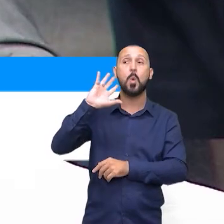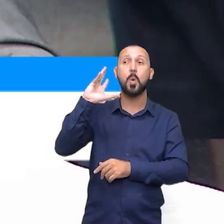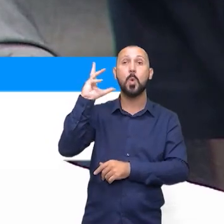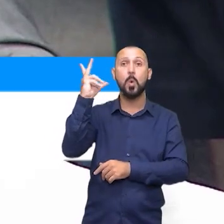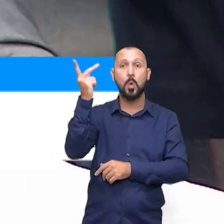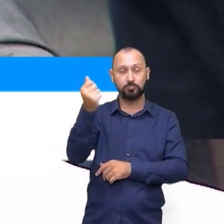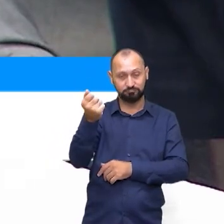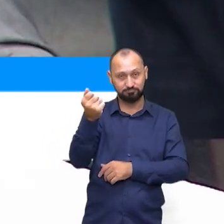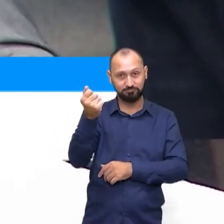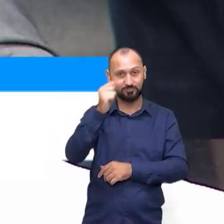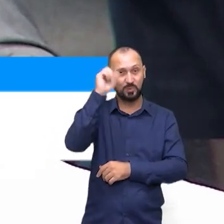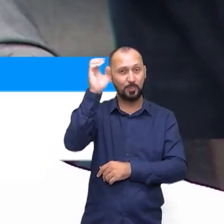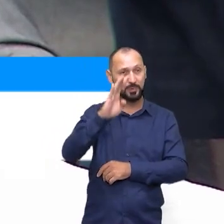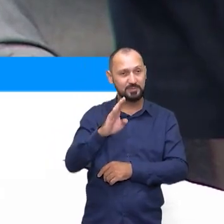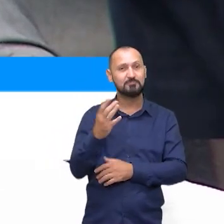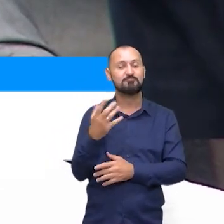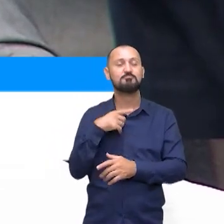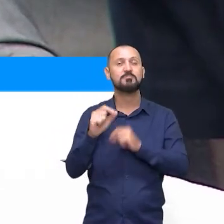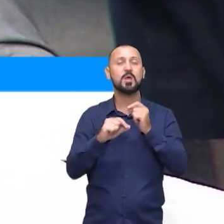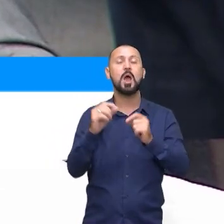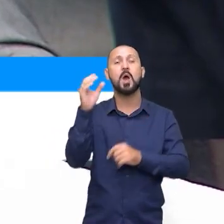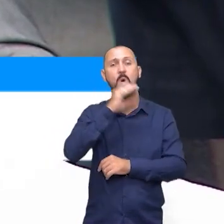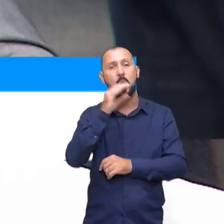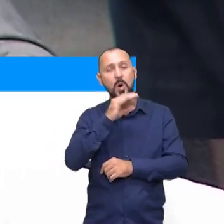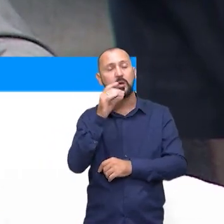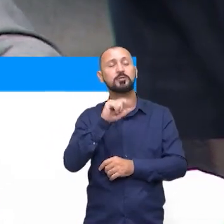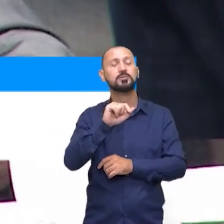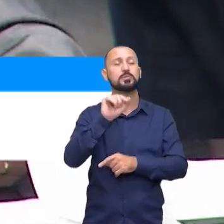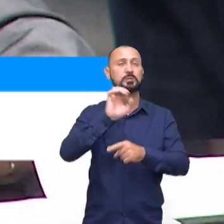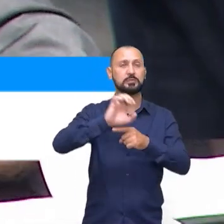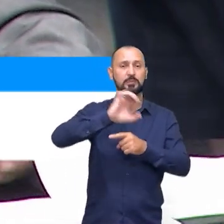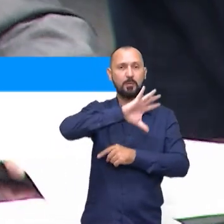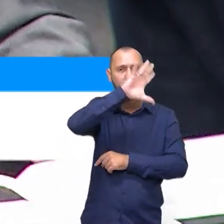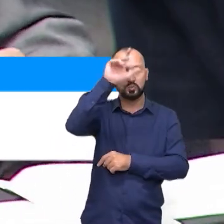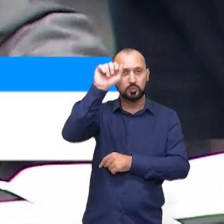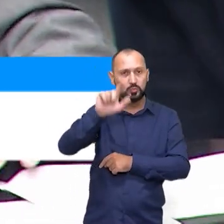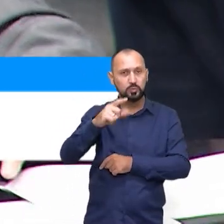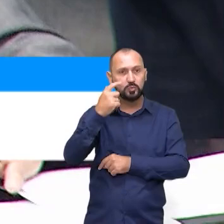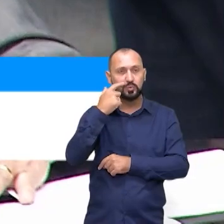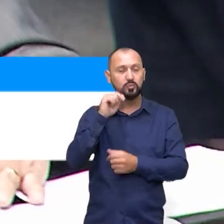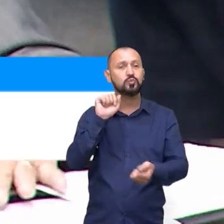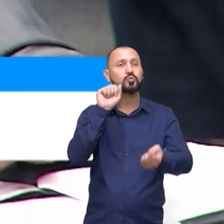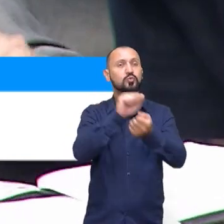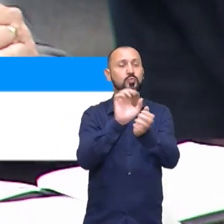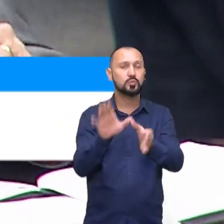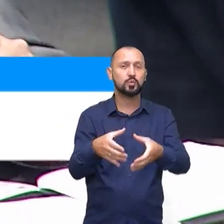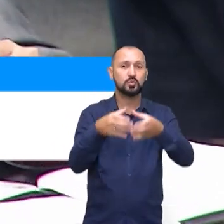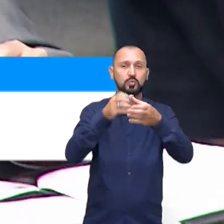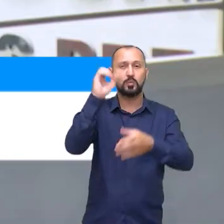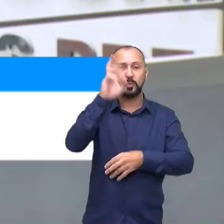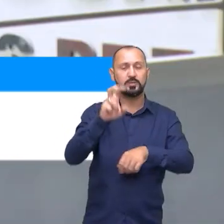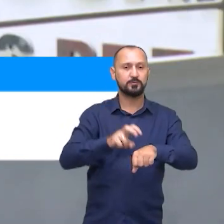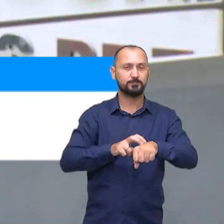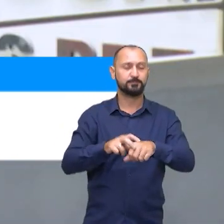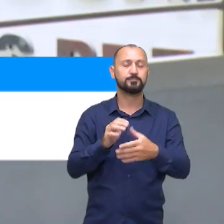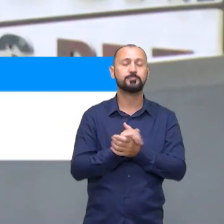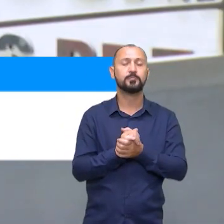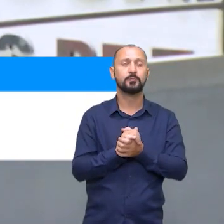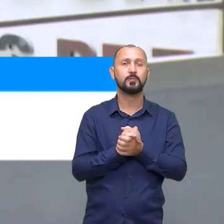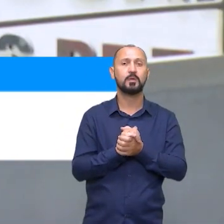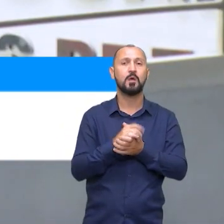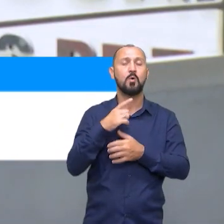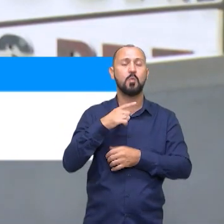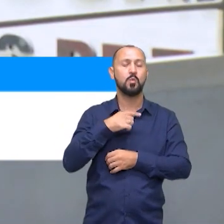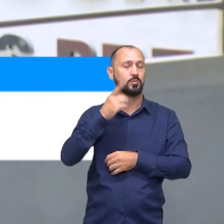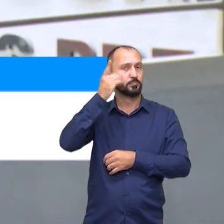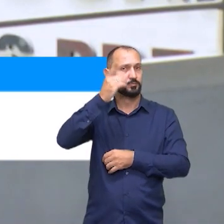mudanças climáticas no Brasil, sendo necessária e urgente a adesão do estado de Mato Grosso do Sul ao Consórcio Brasil Verde. De relatoria